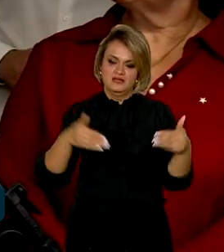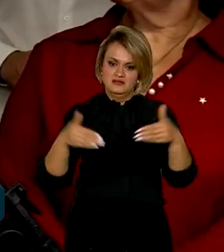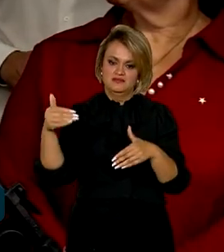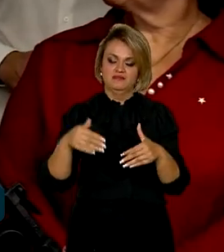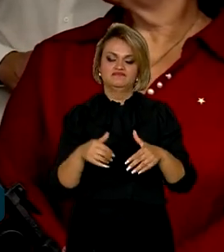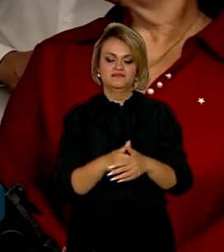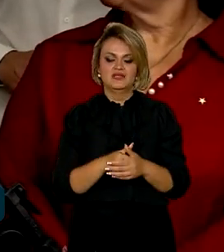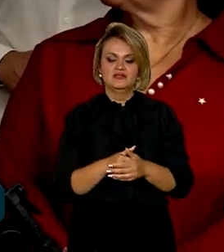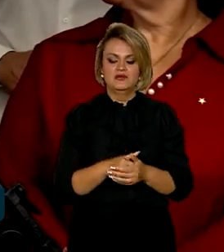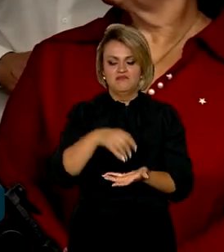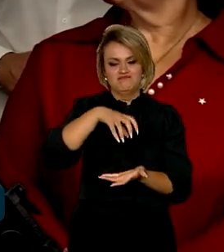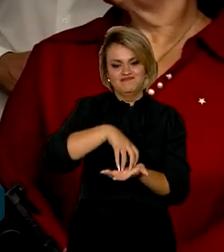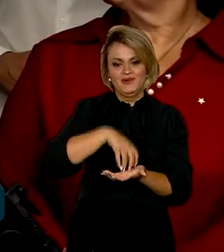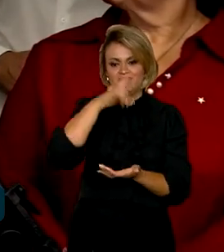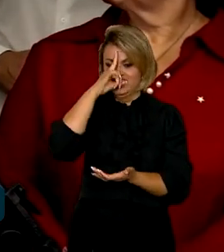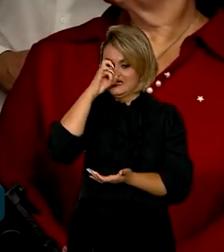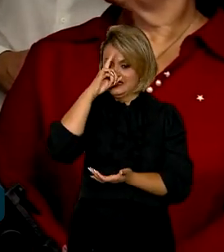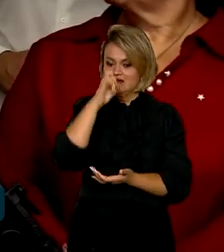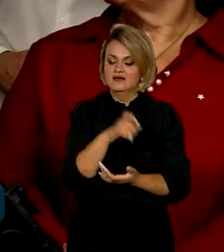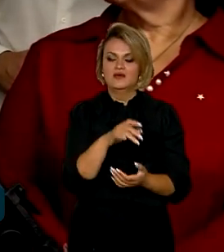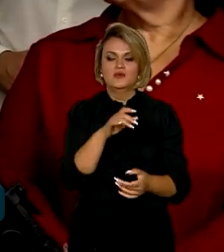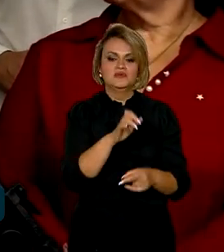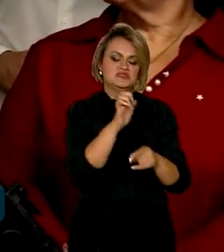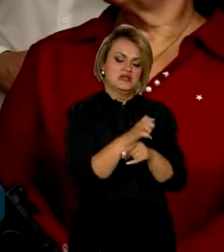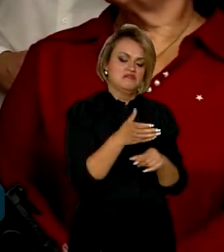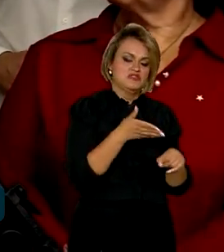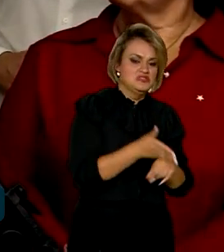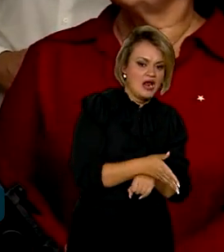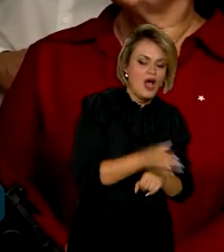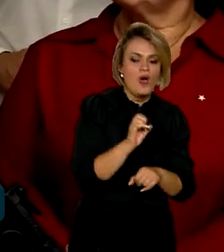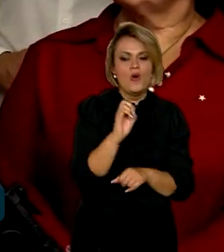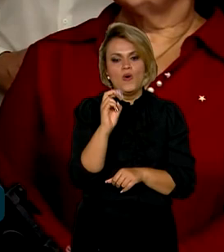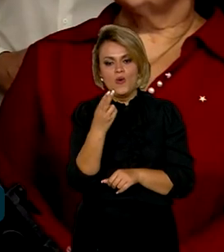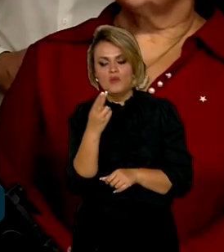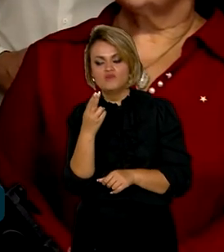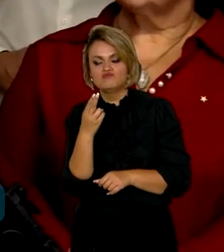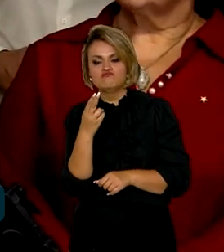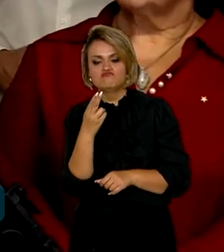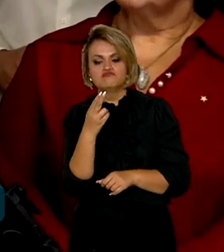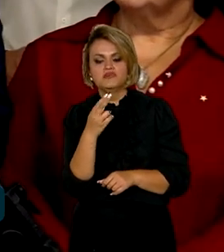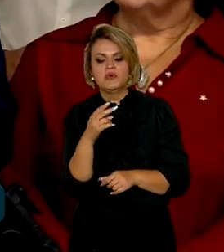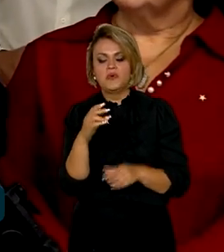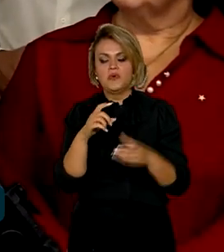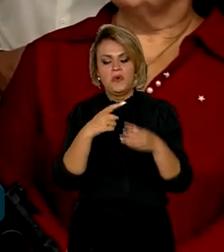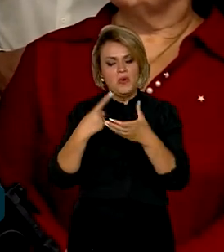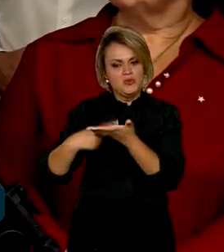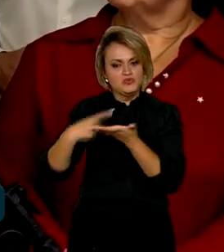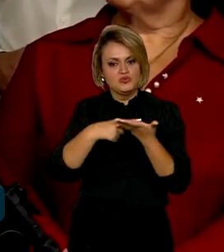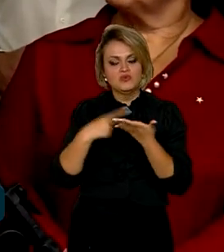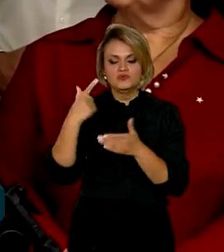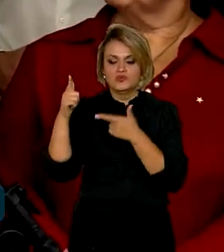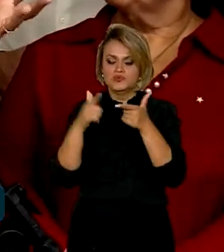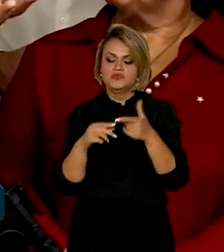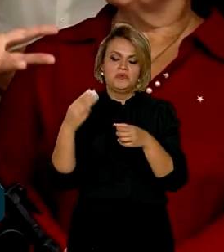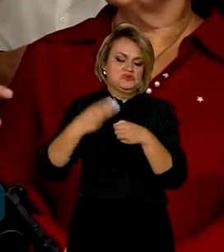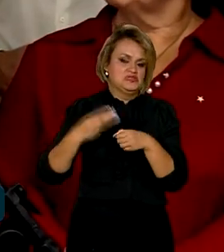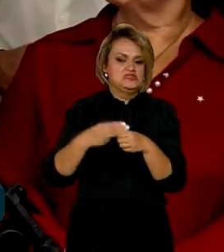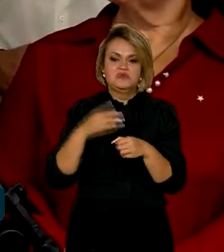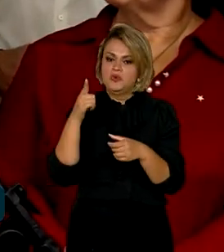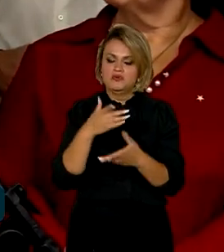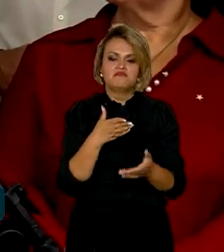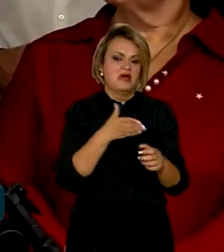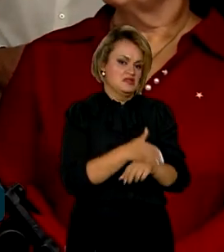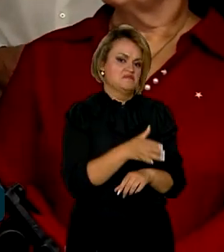também. Então a policlínica, tanto o estado pode entrar, como o consórcio interfederativo pode entrar, ou eventualmente o município grande que